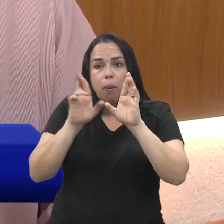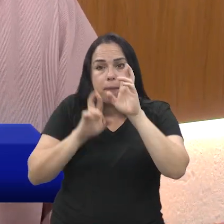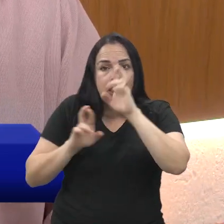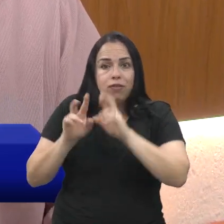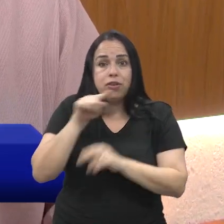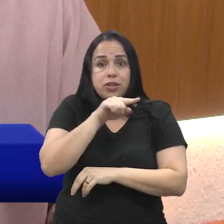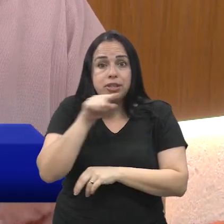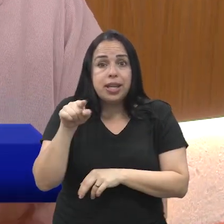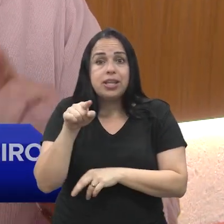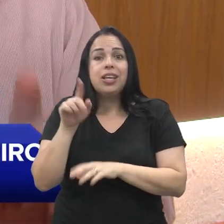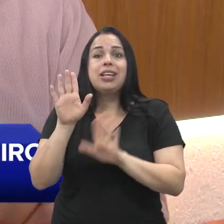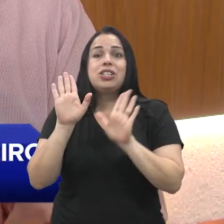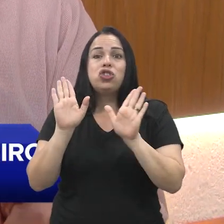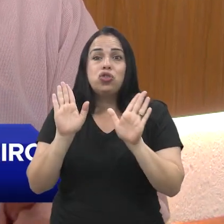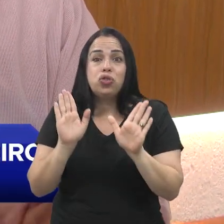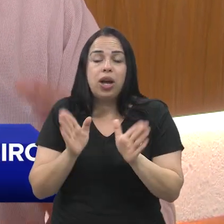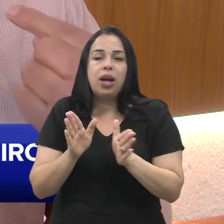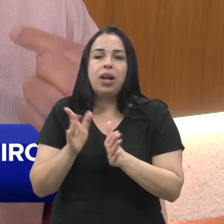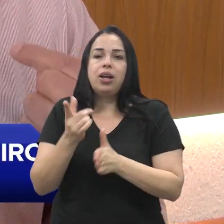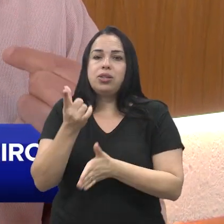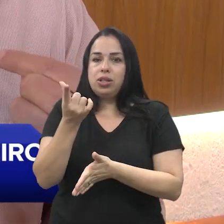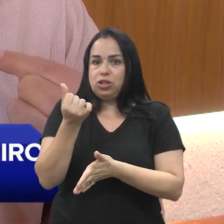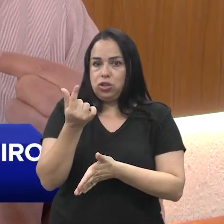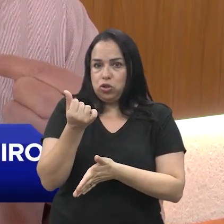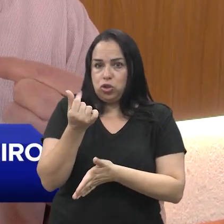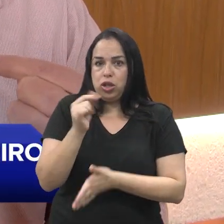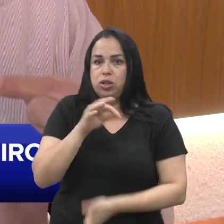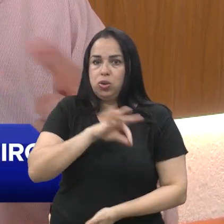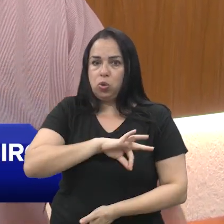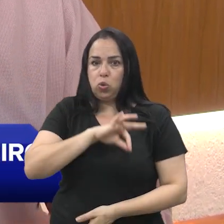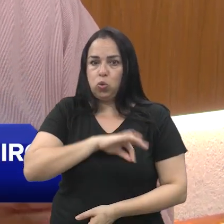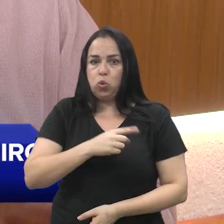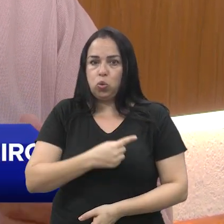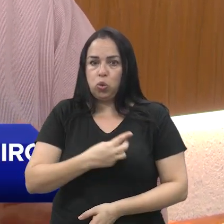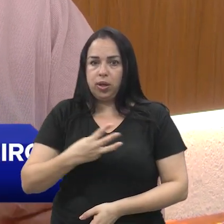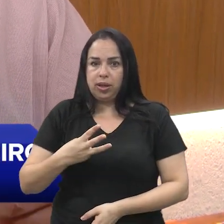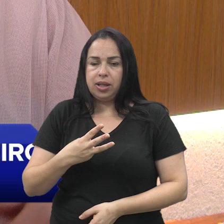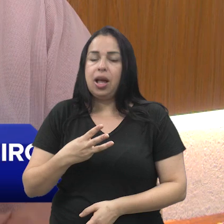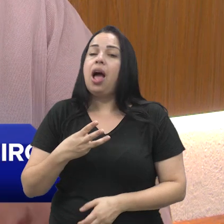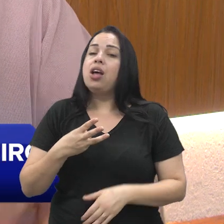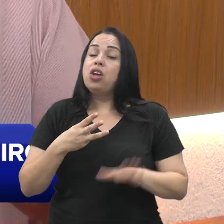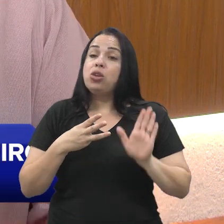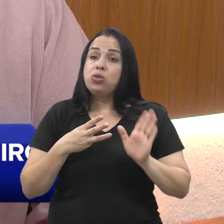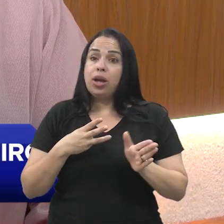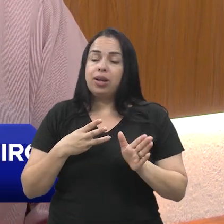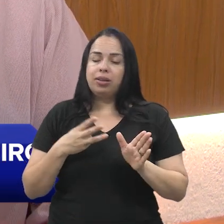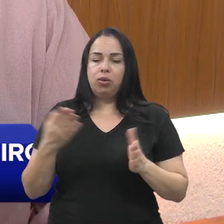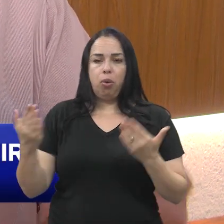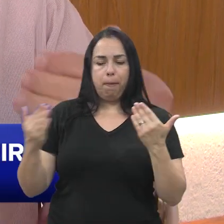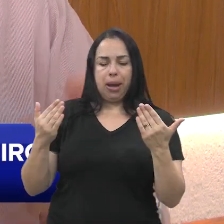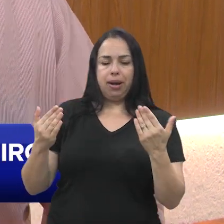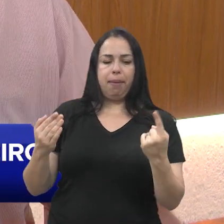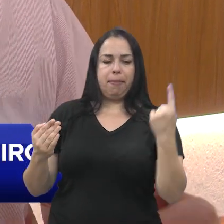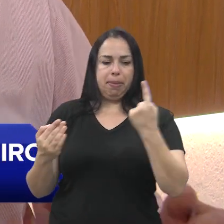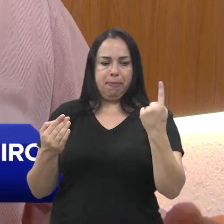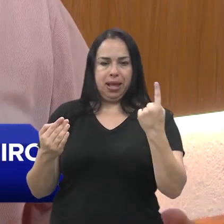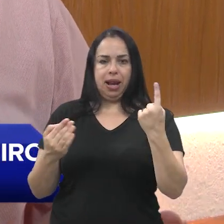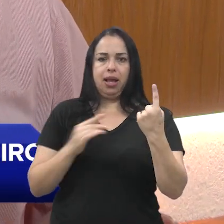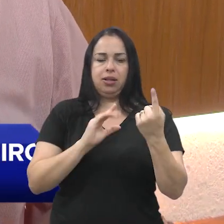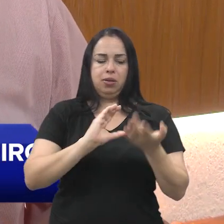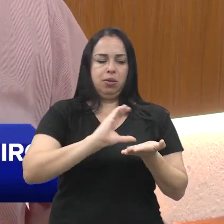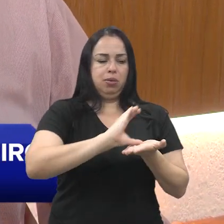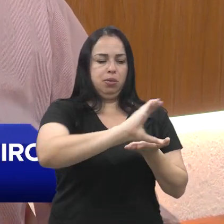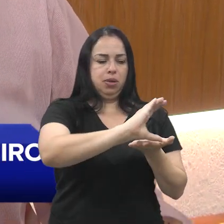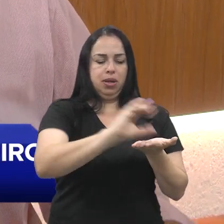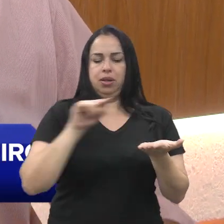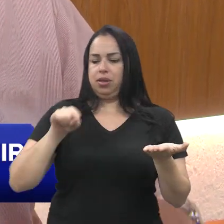interessante observar que vocês que já receberam, nós que já recebemos o 13º salário, a segunda parcela, ela foi menor que a